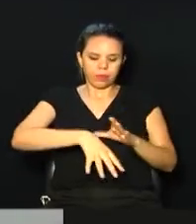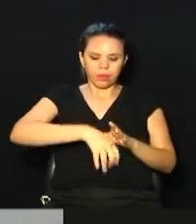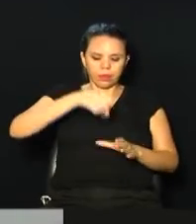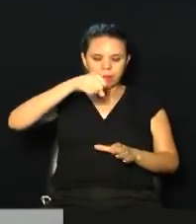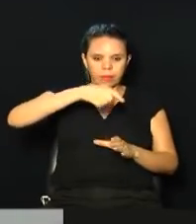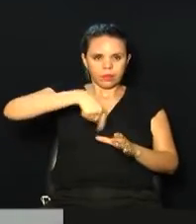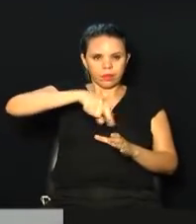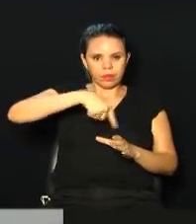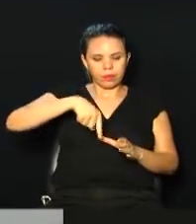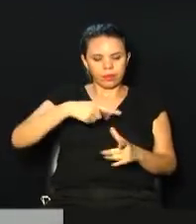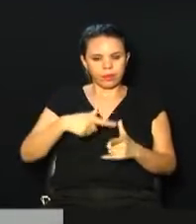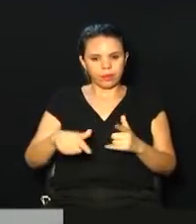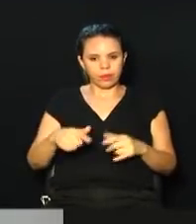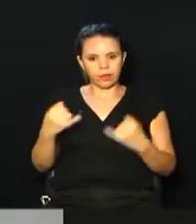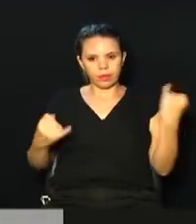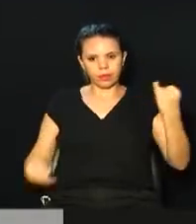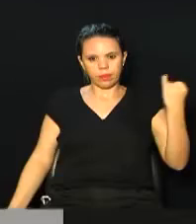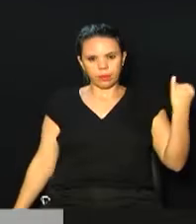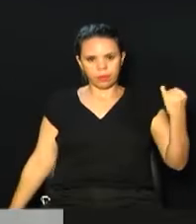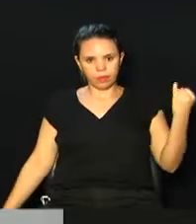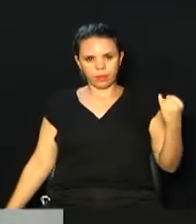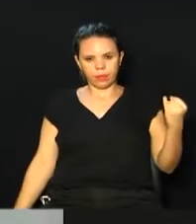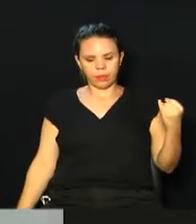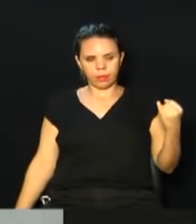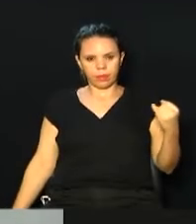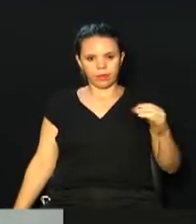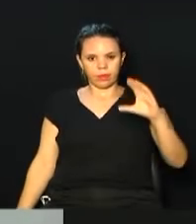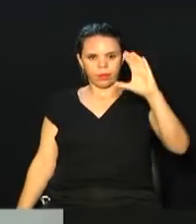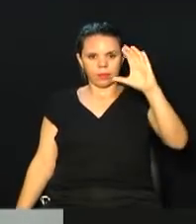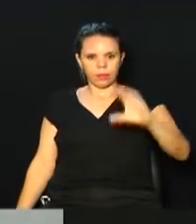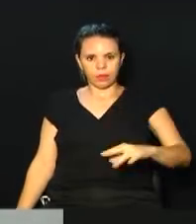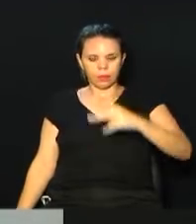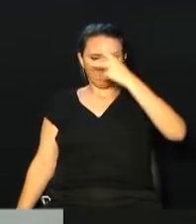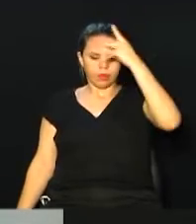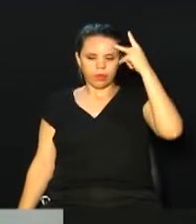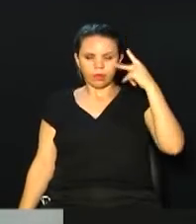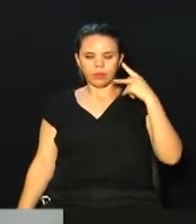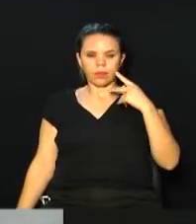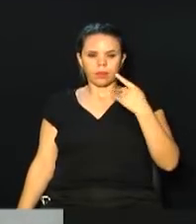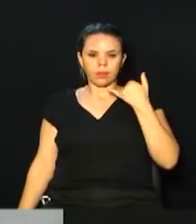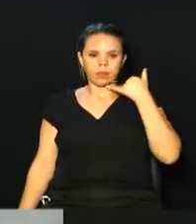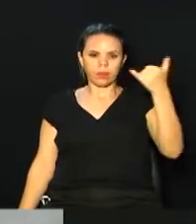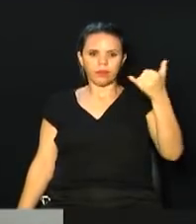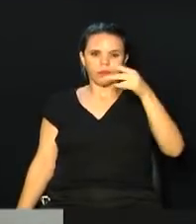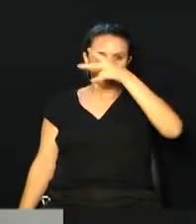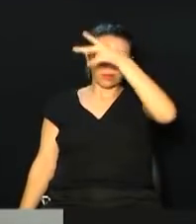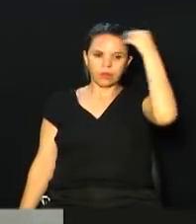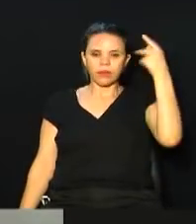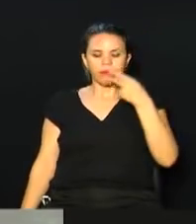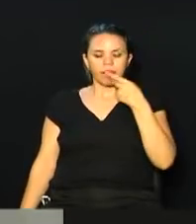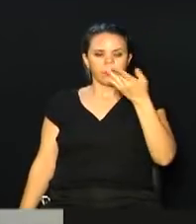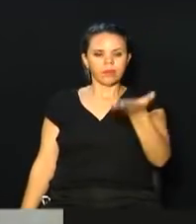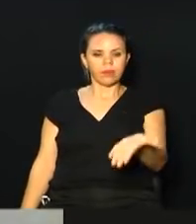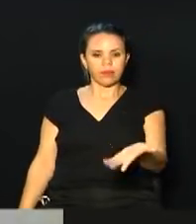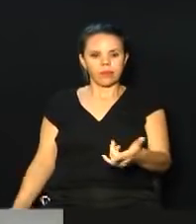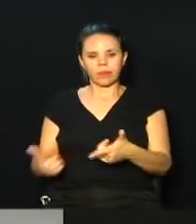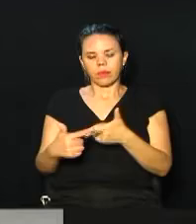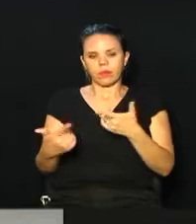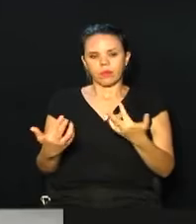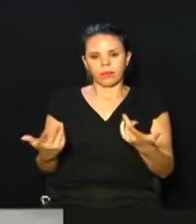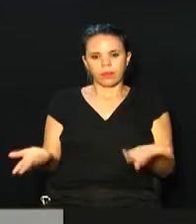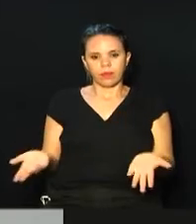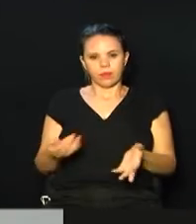galerias. Então, é muito importante que o cidadão aponte para a prefeitura problemas que